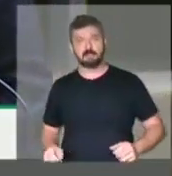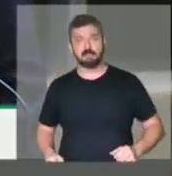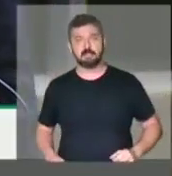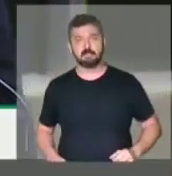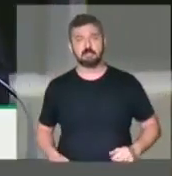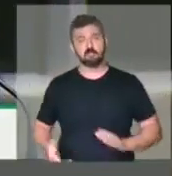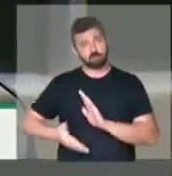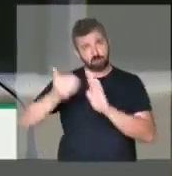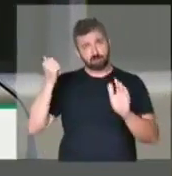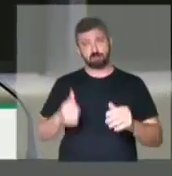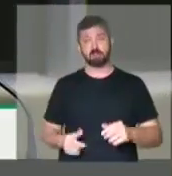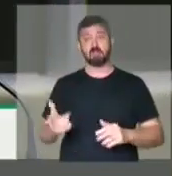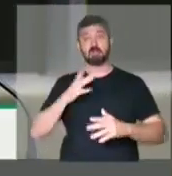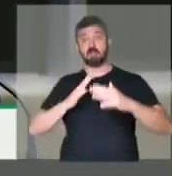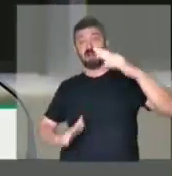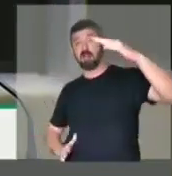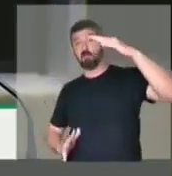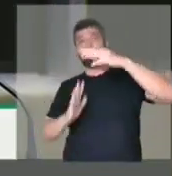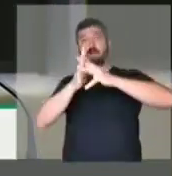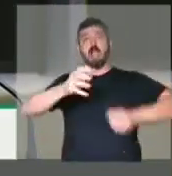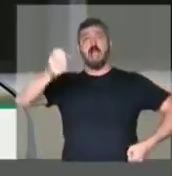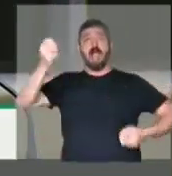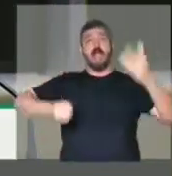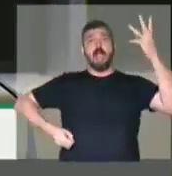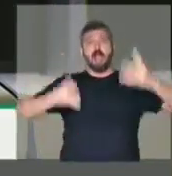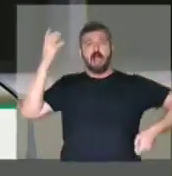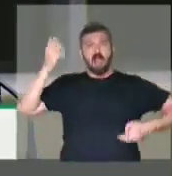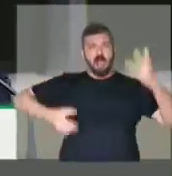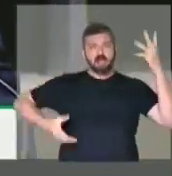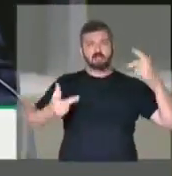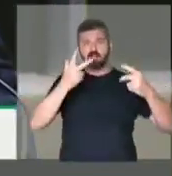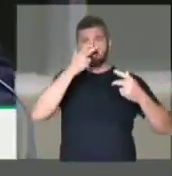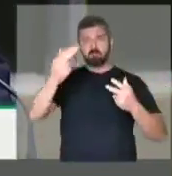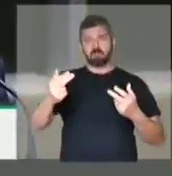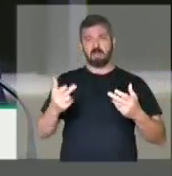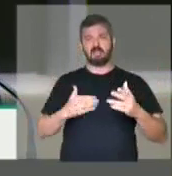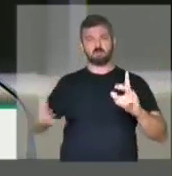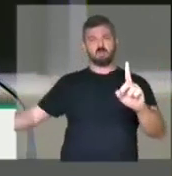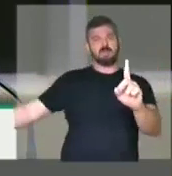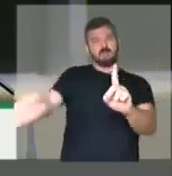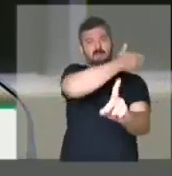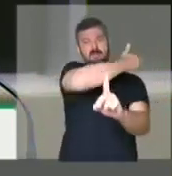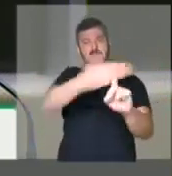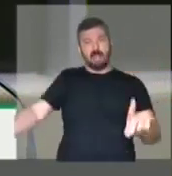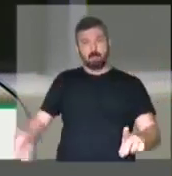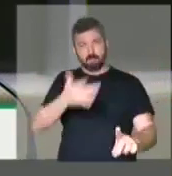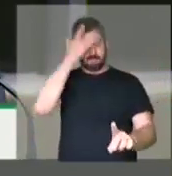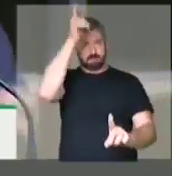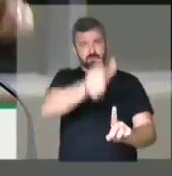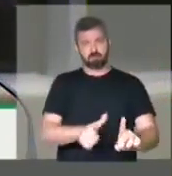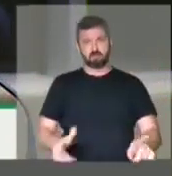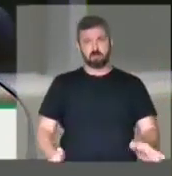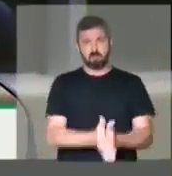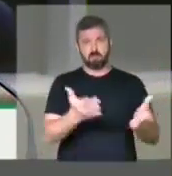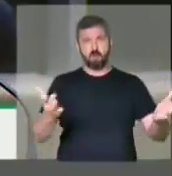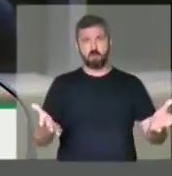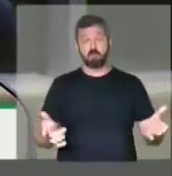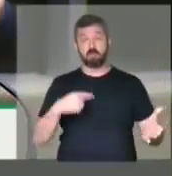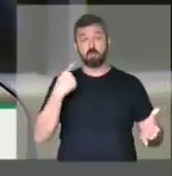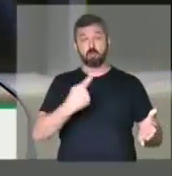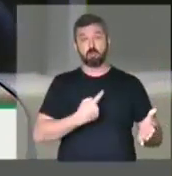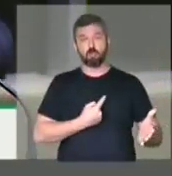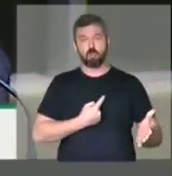República, que estão batendo recorde de gastos, como se fosse um tapa na cara das pessoas mais simples.